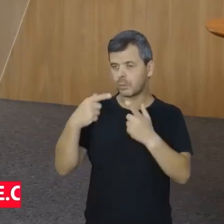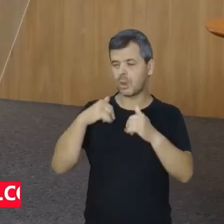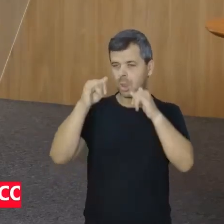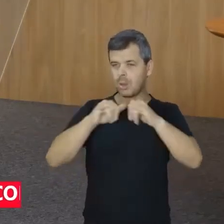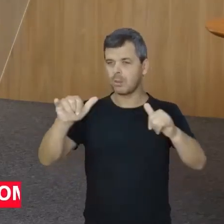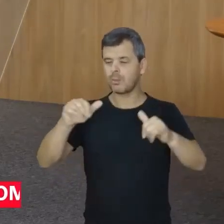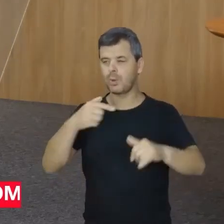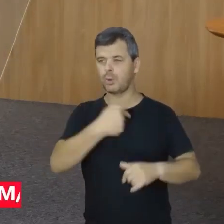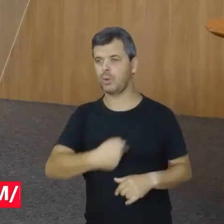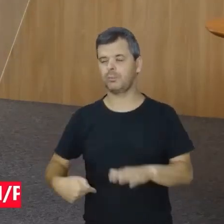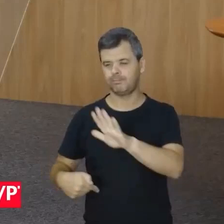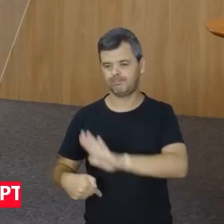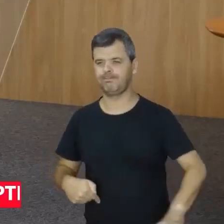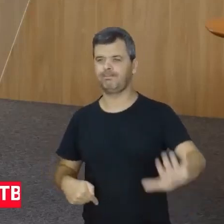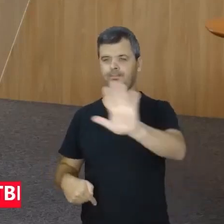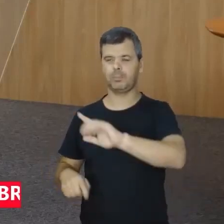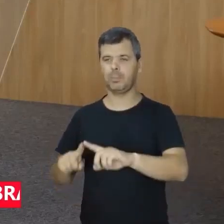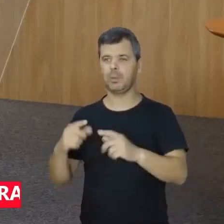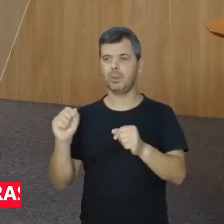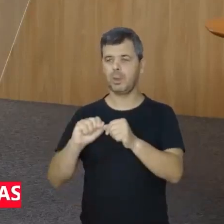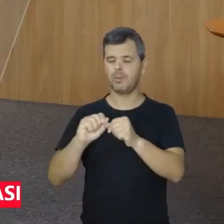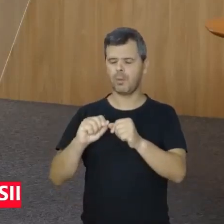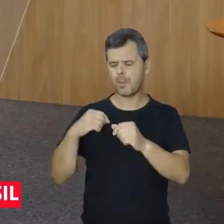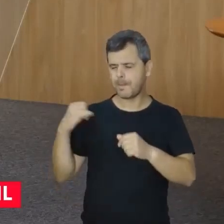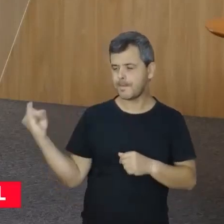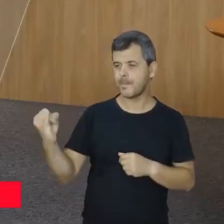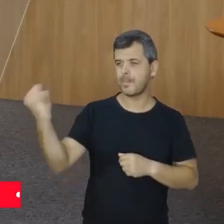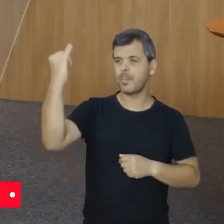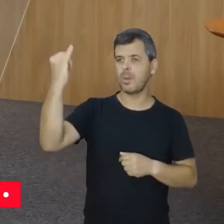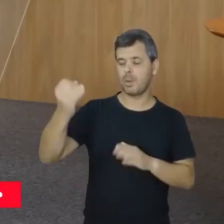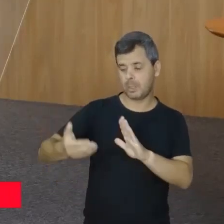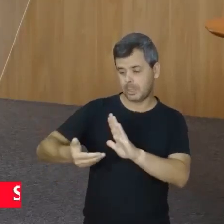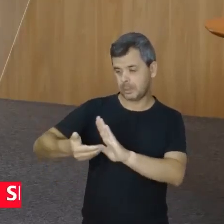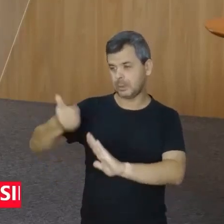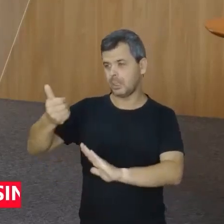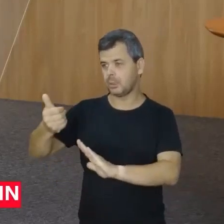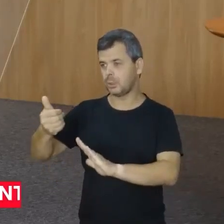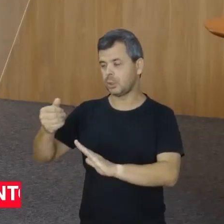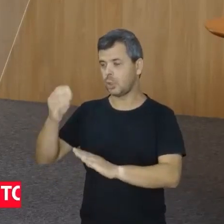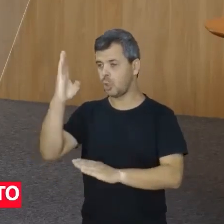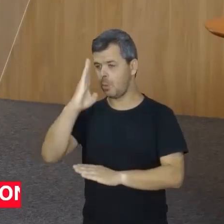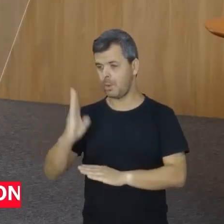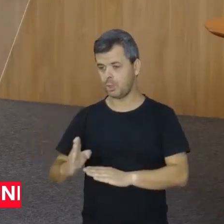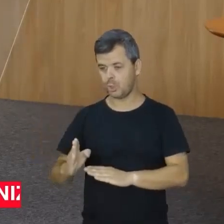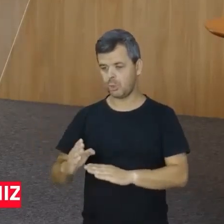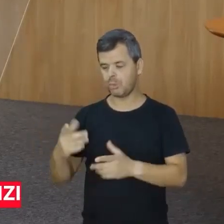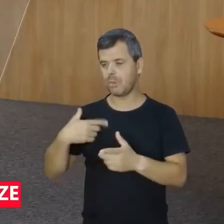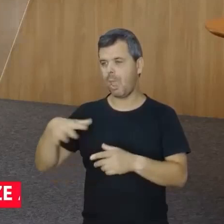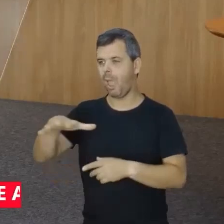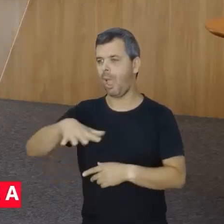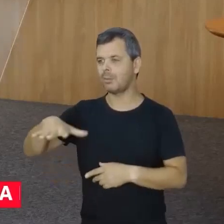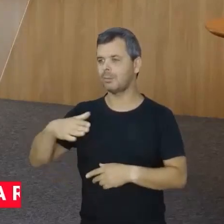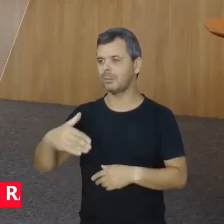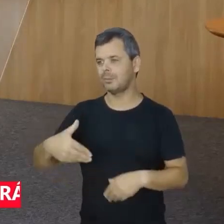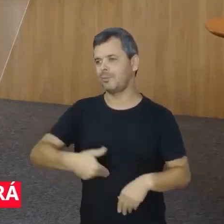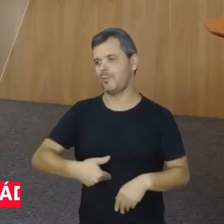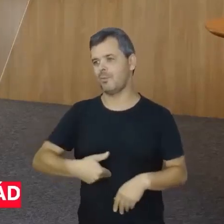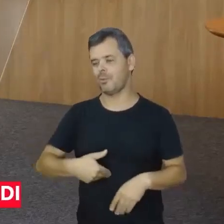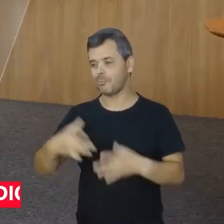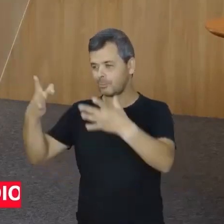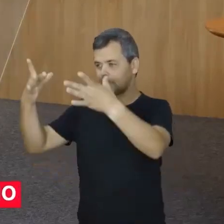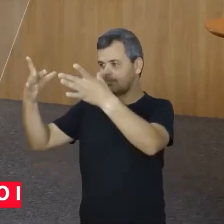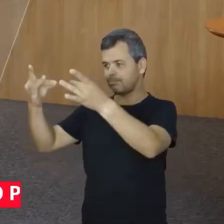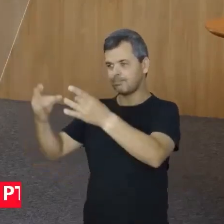anunciado pelo governo federal para esse programa que foi crucial aí para a retirada do Brasil do mapa da fome, né? E a gente vai